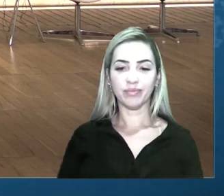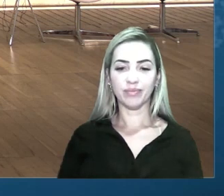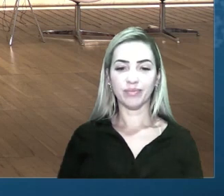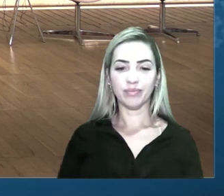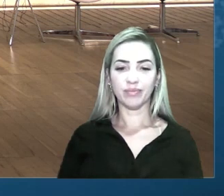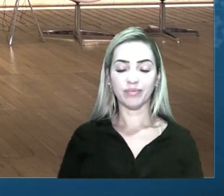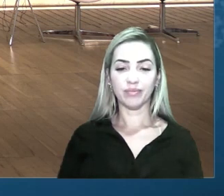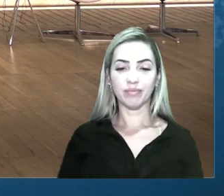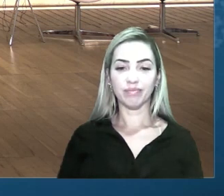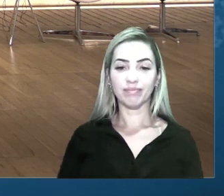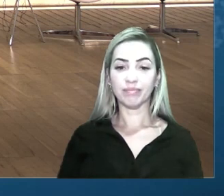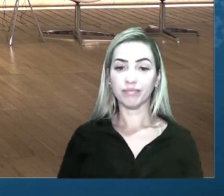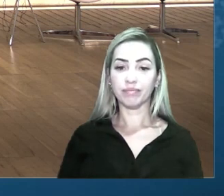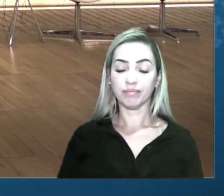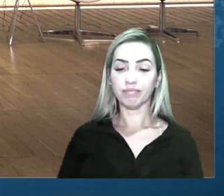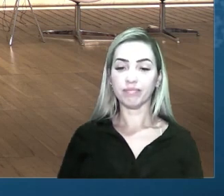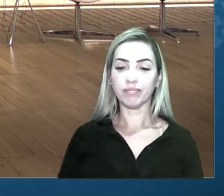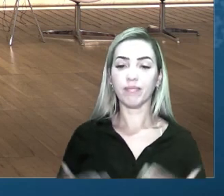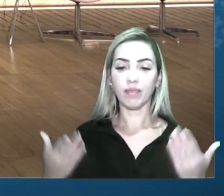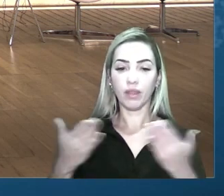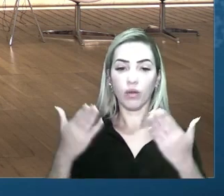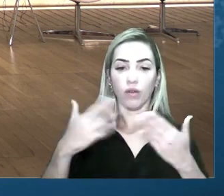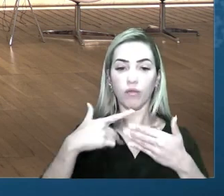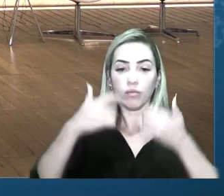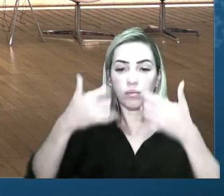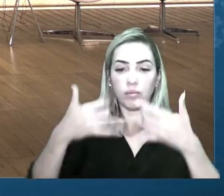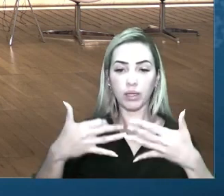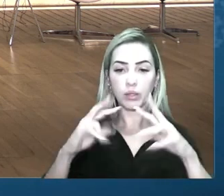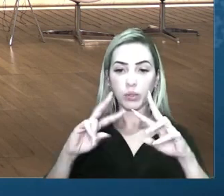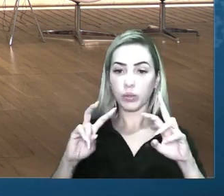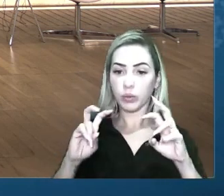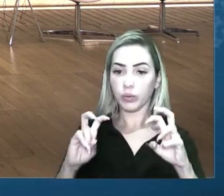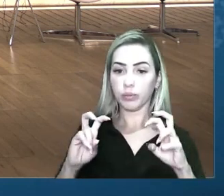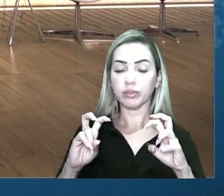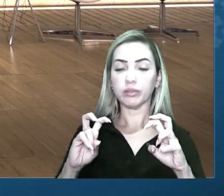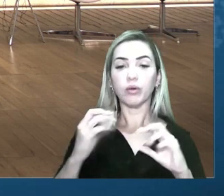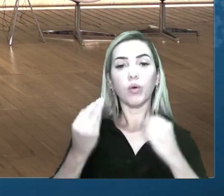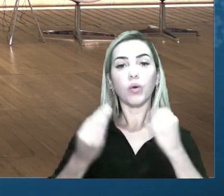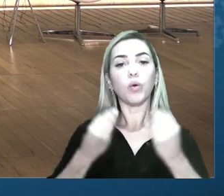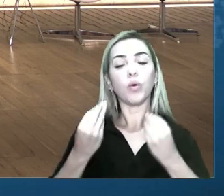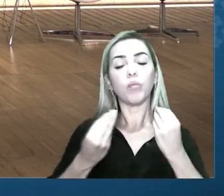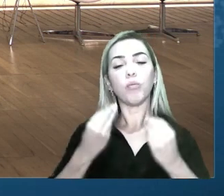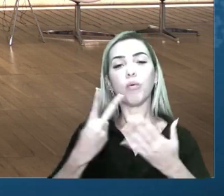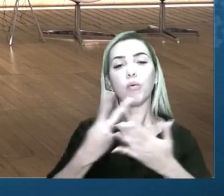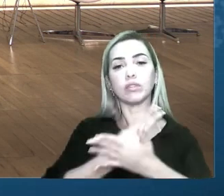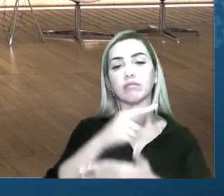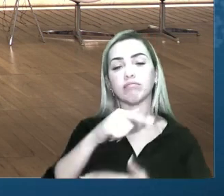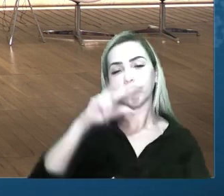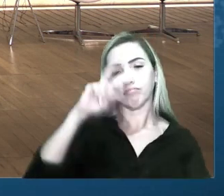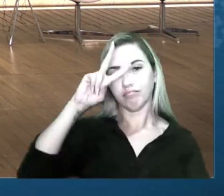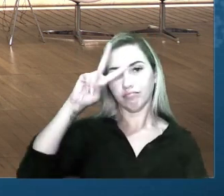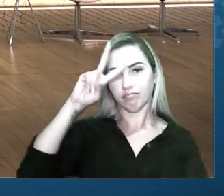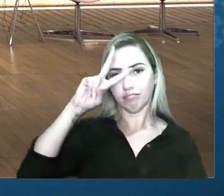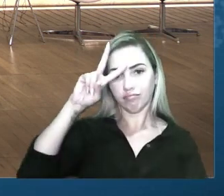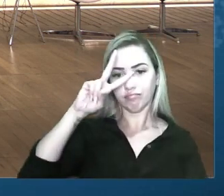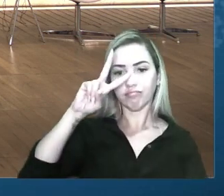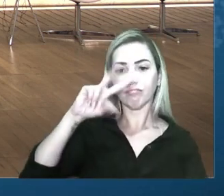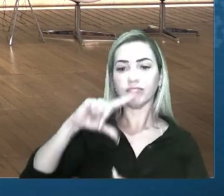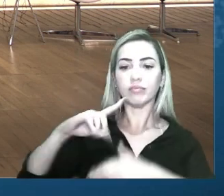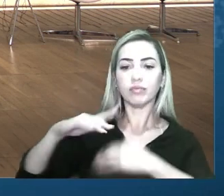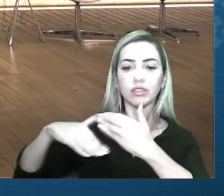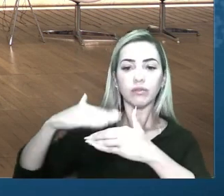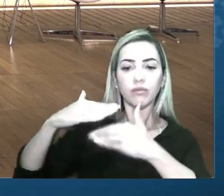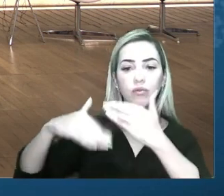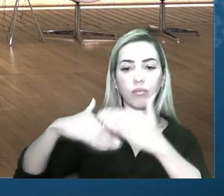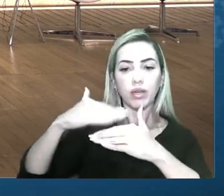Então, nos próximos minutos, vou contar um pouquinho para vocês o que tem sido essa história do desenvolvimento da